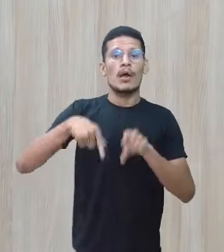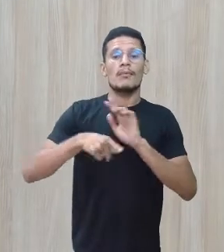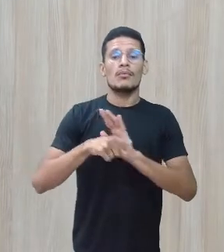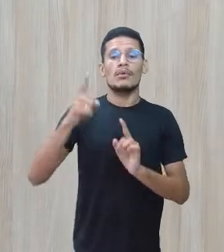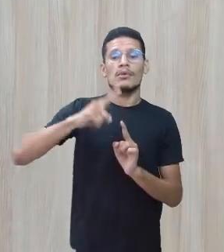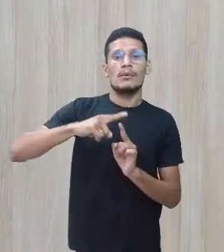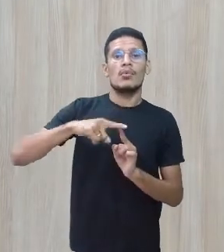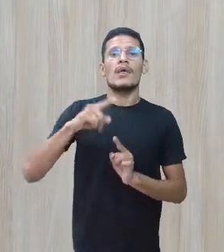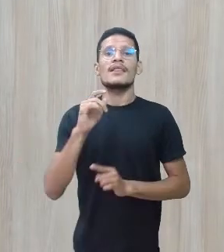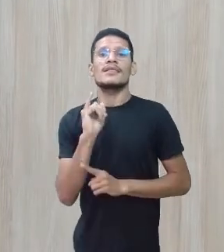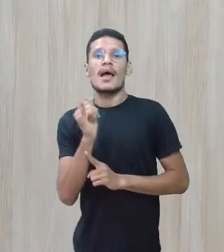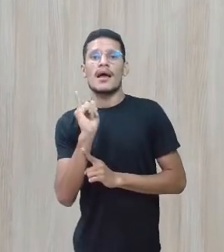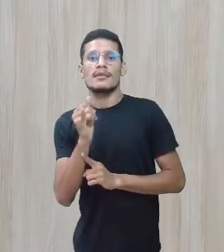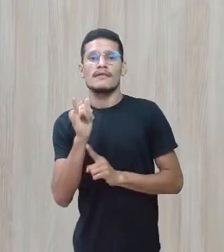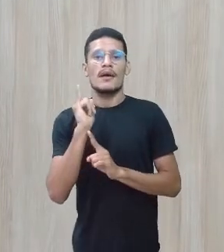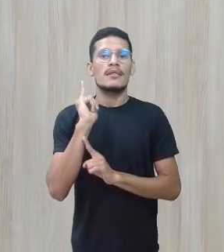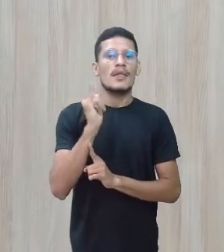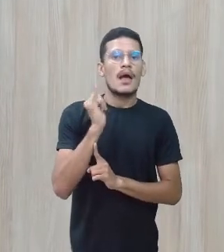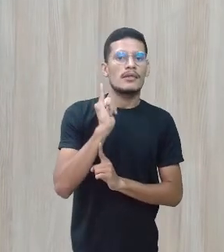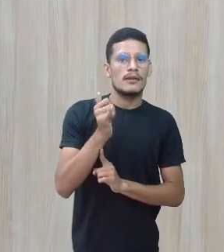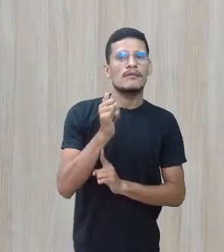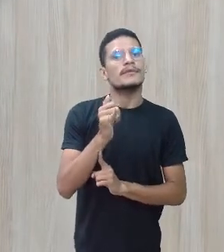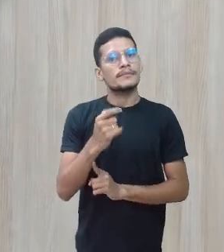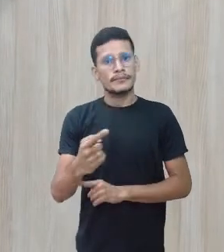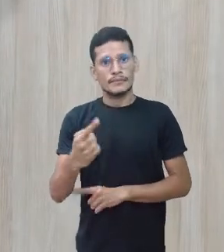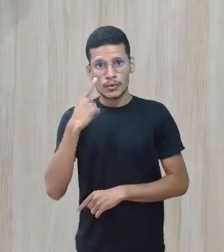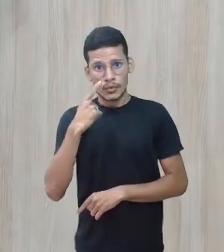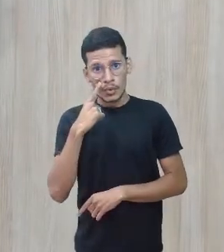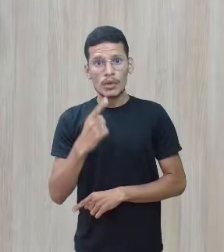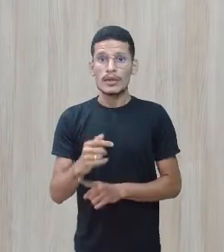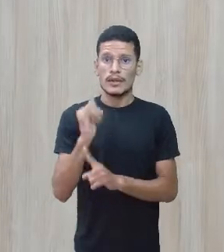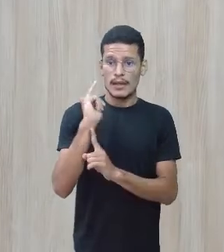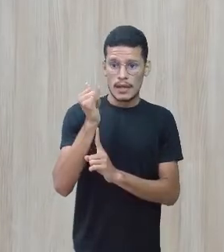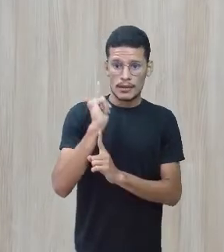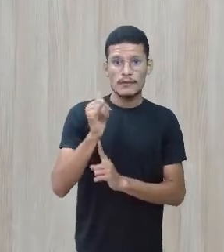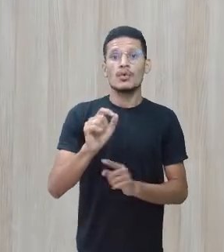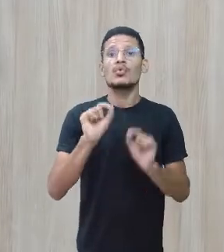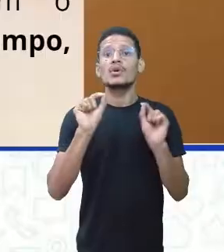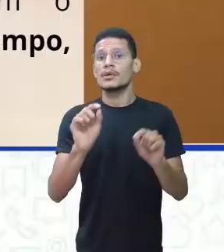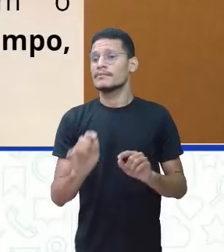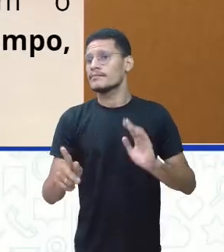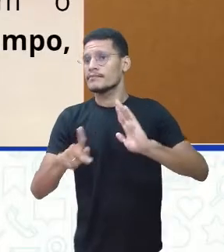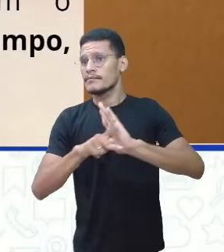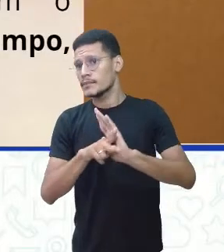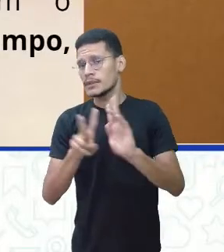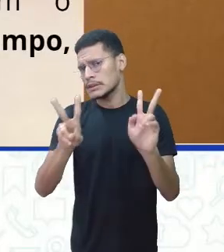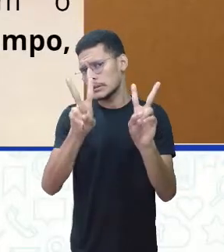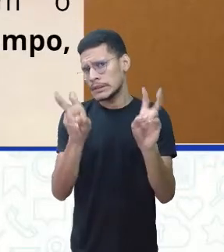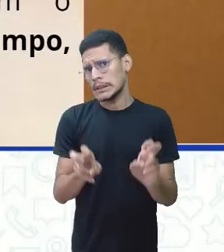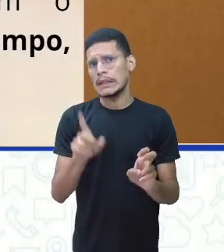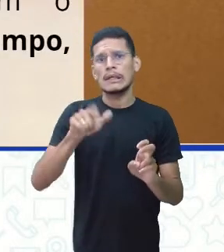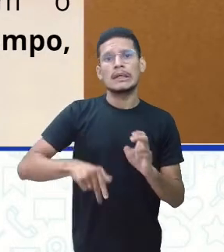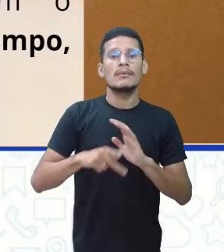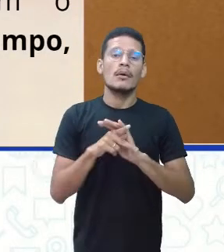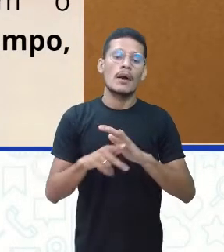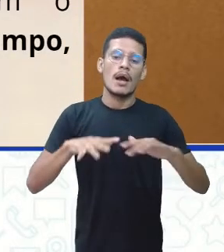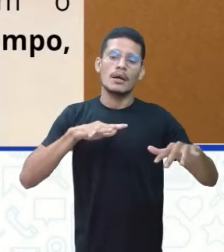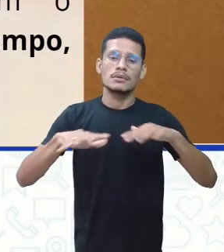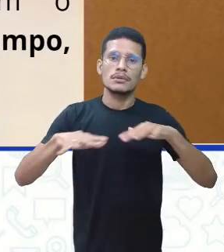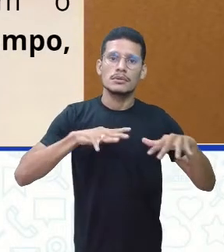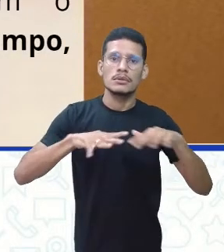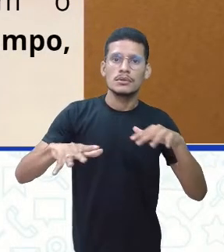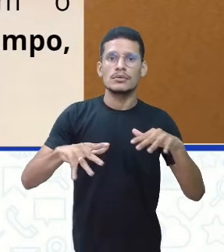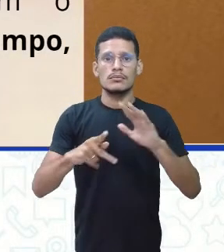de narrativa, vamos lembrar lá, ó. A narrativa, o termo narrativa designa a ação,